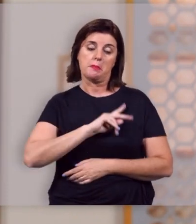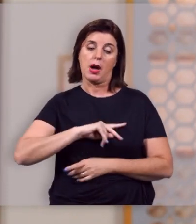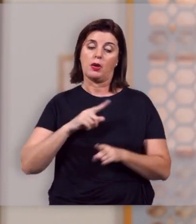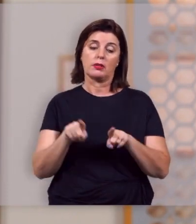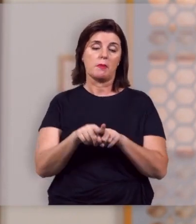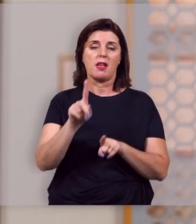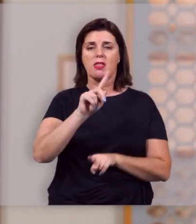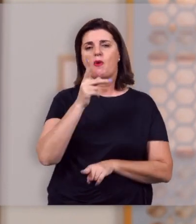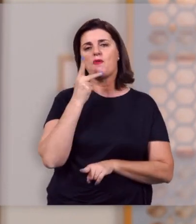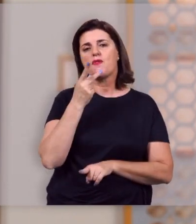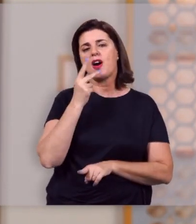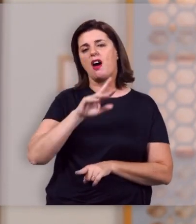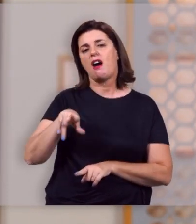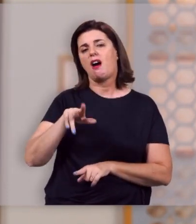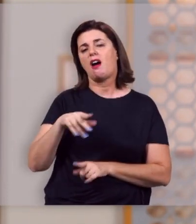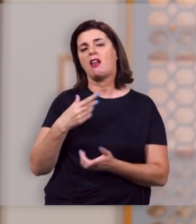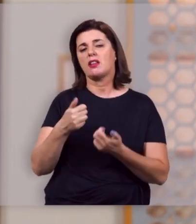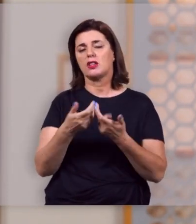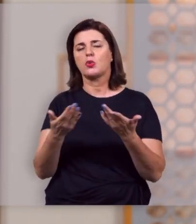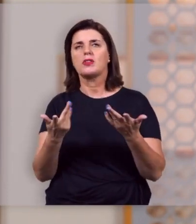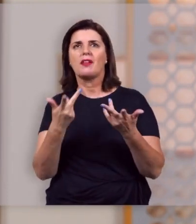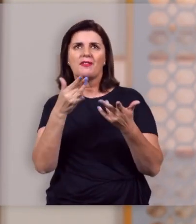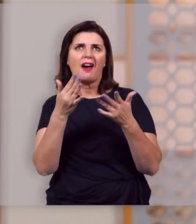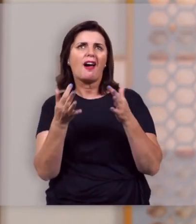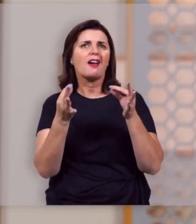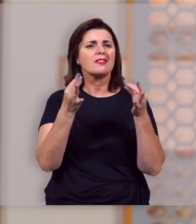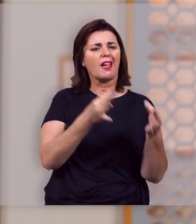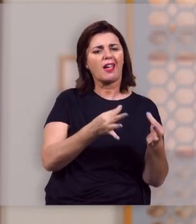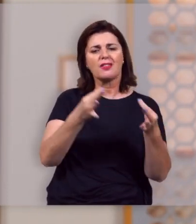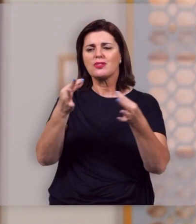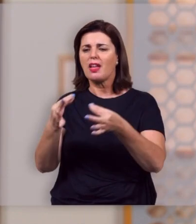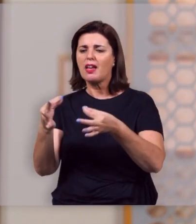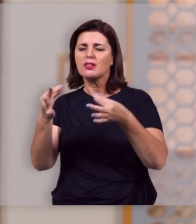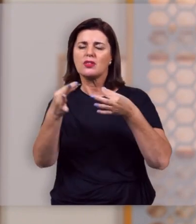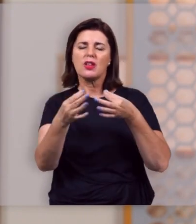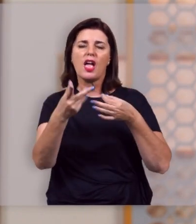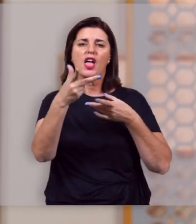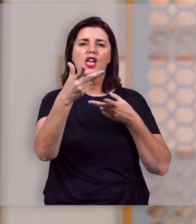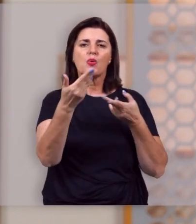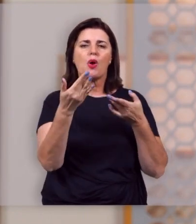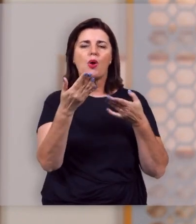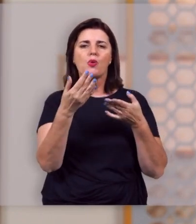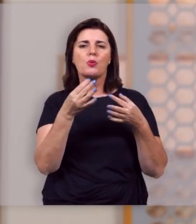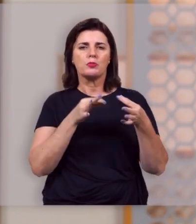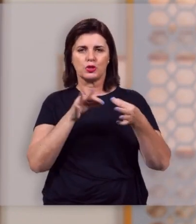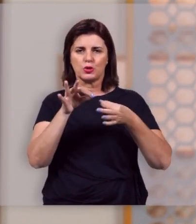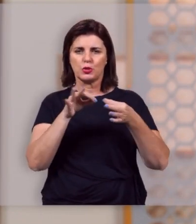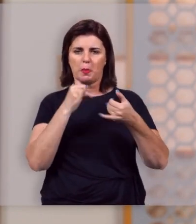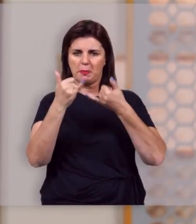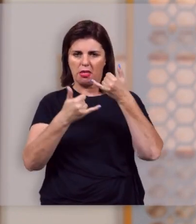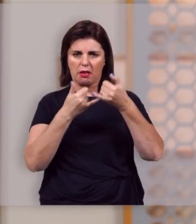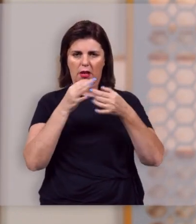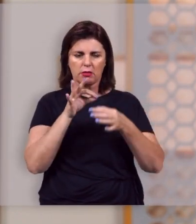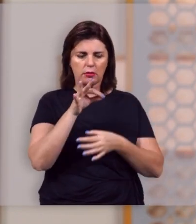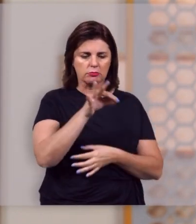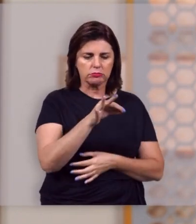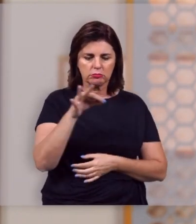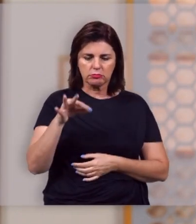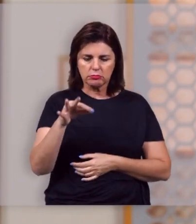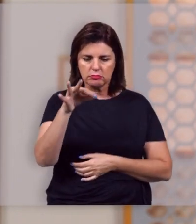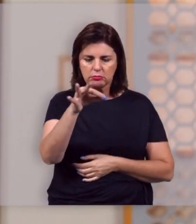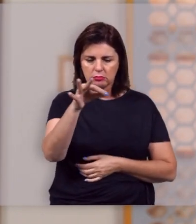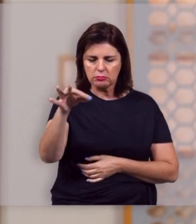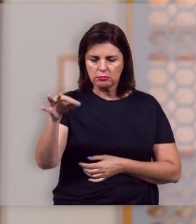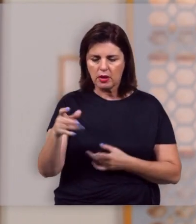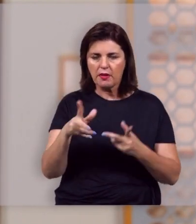está dizendo que as coisas vão se encaixando naturalmente, como que num jogo de coincidência. Nem Paulo